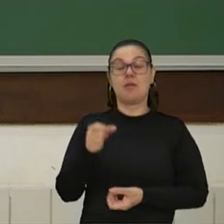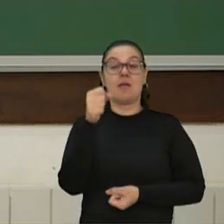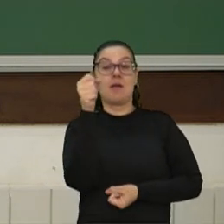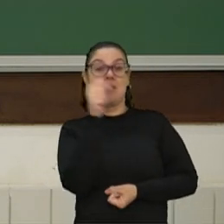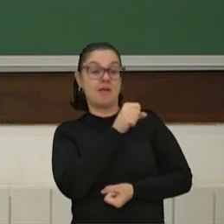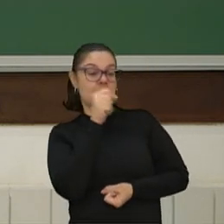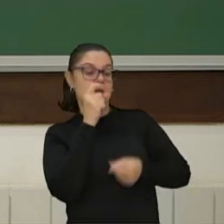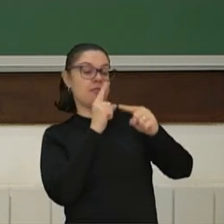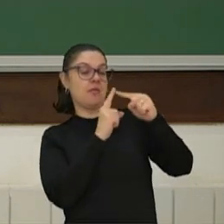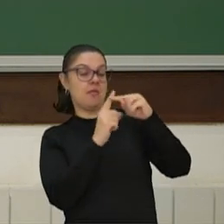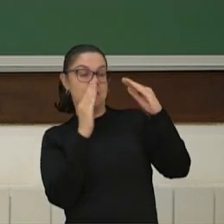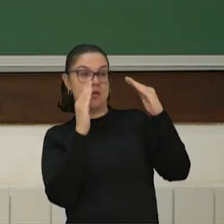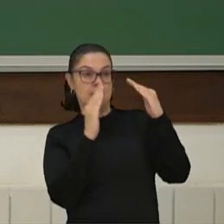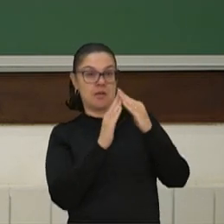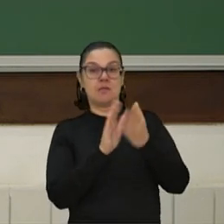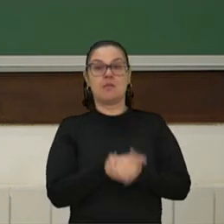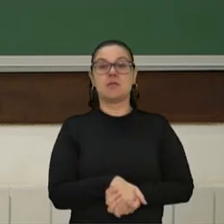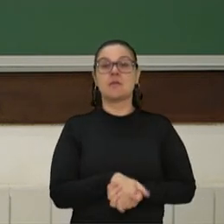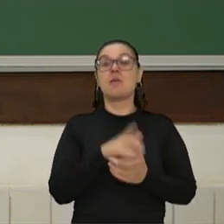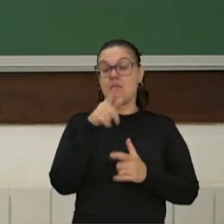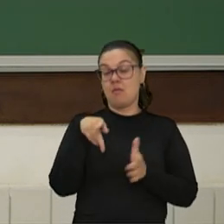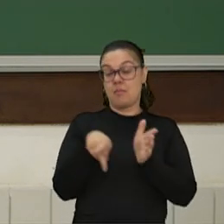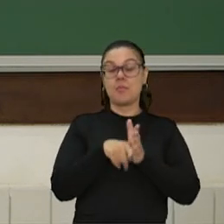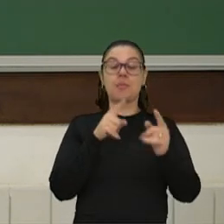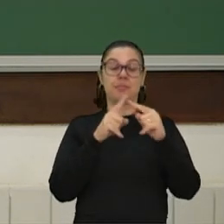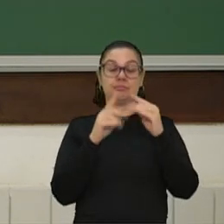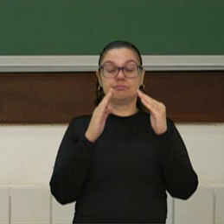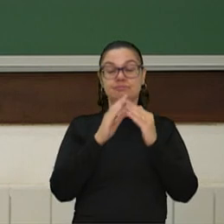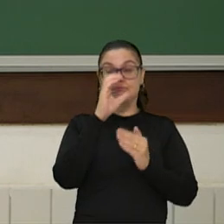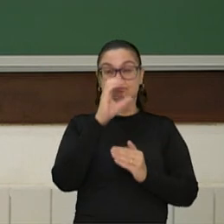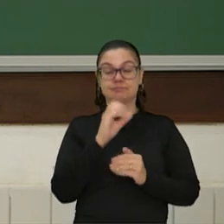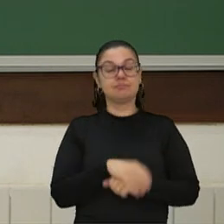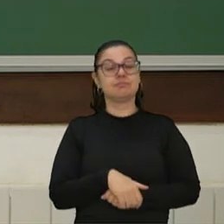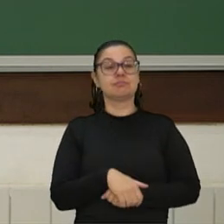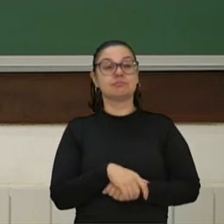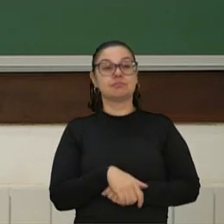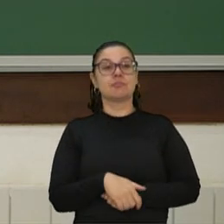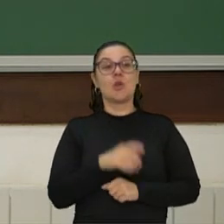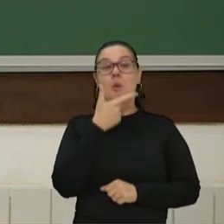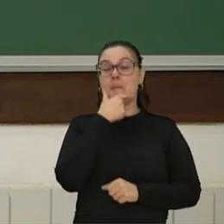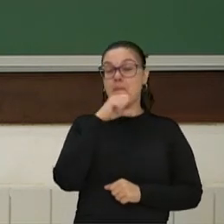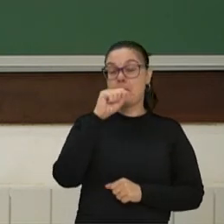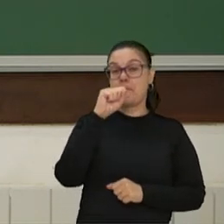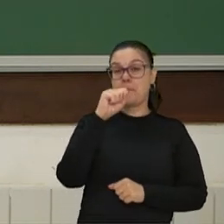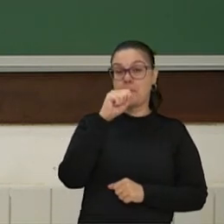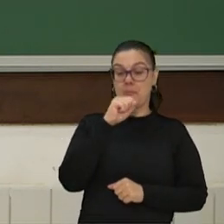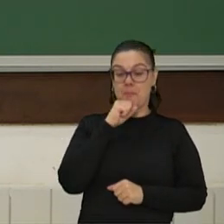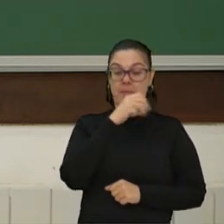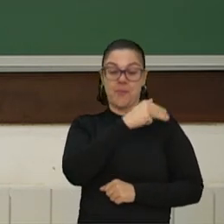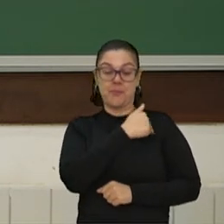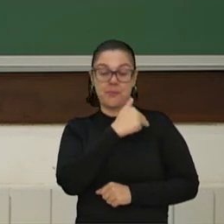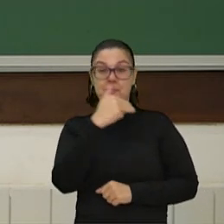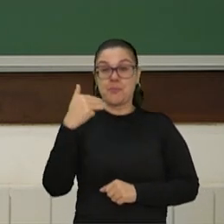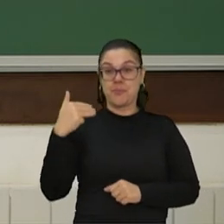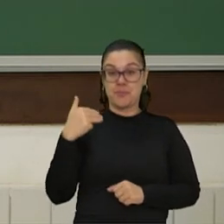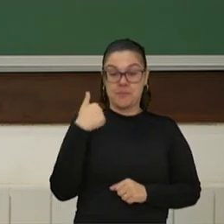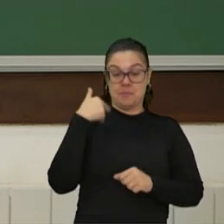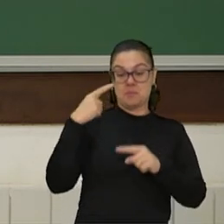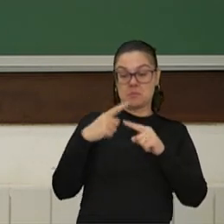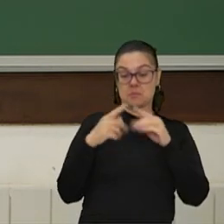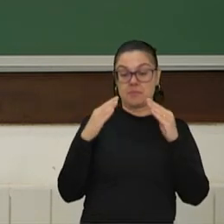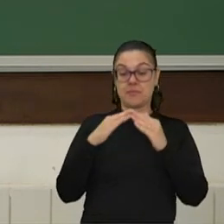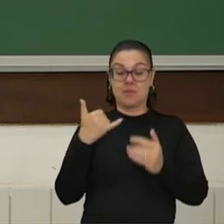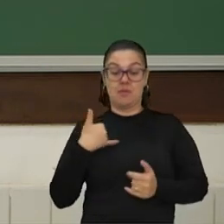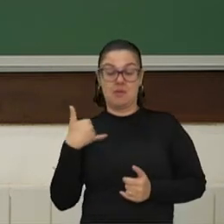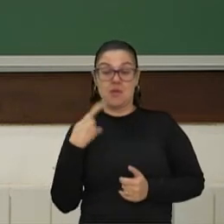igreja, ela era uma cantora gospel, e ela começou a cantar na igreja onde o pai dela era ministro. E aos 18 anos, então,